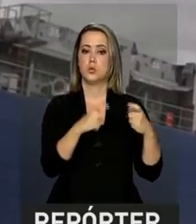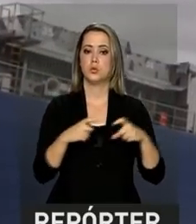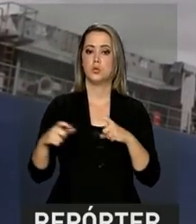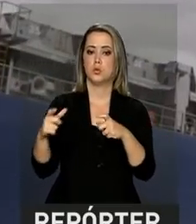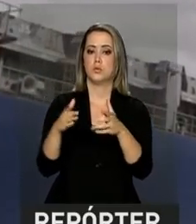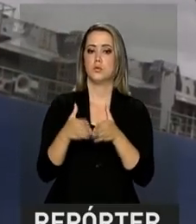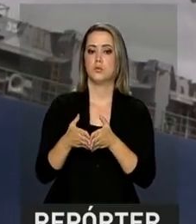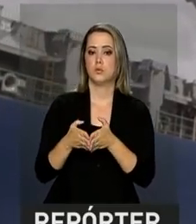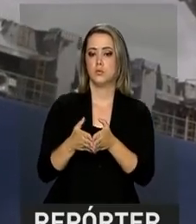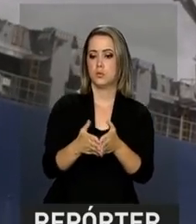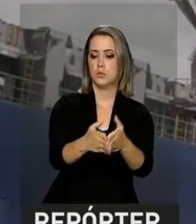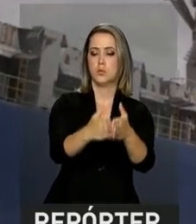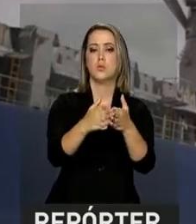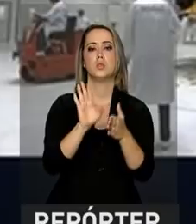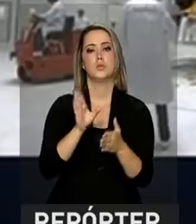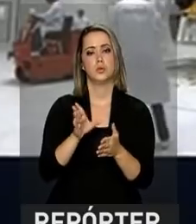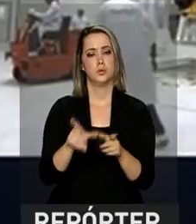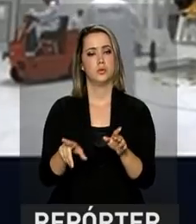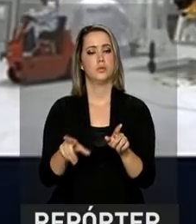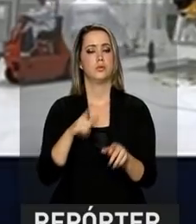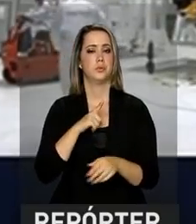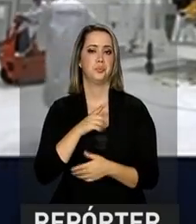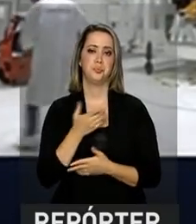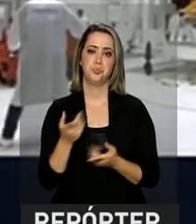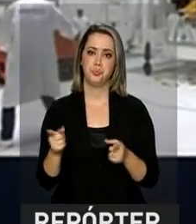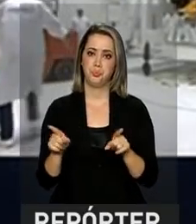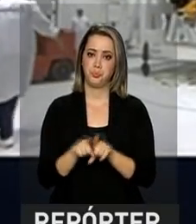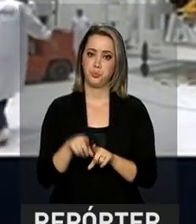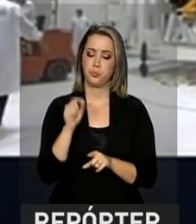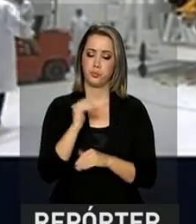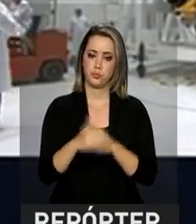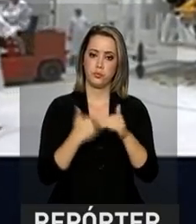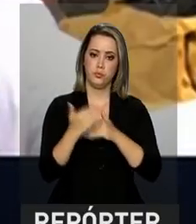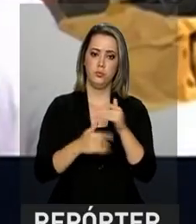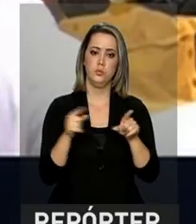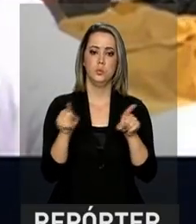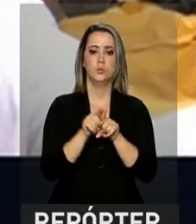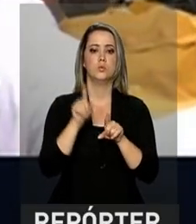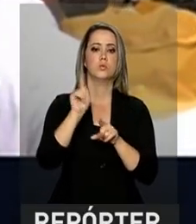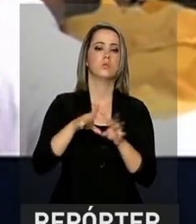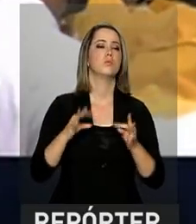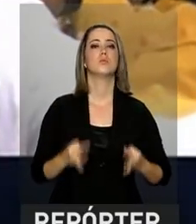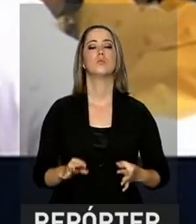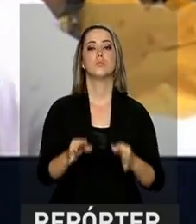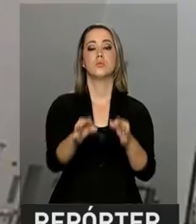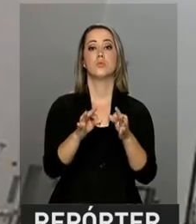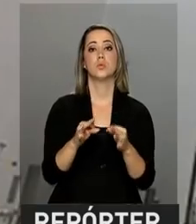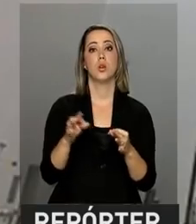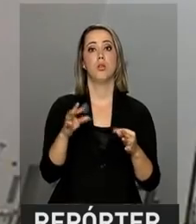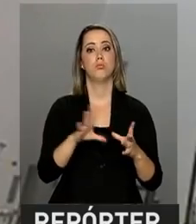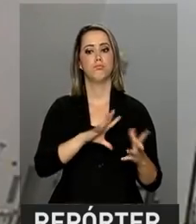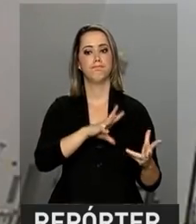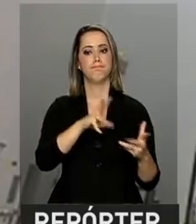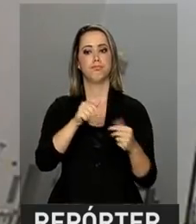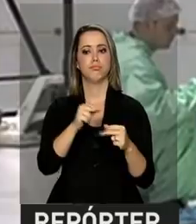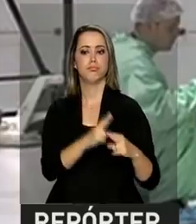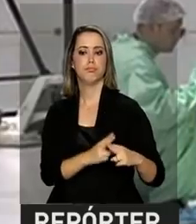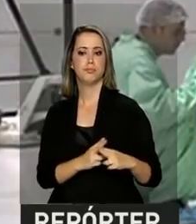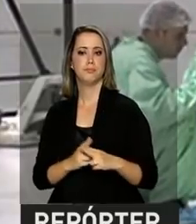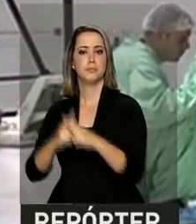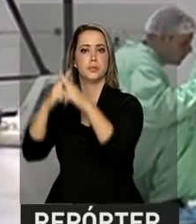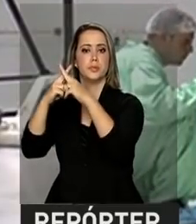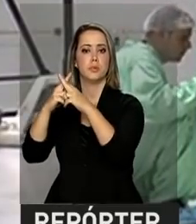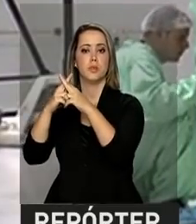privados ou ampliação dos que já existem. E os avanços em infraestrutura são também em tecnologia espacial. Com investimentos